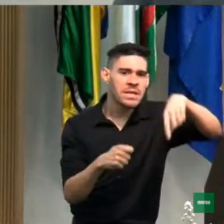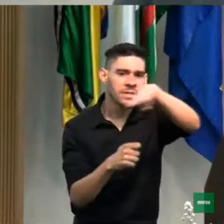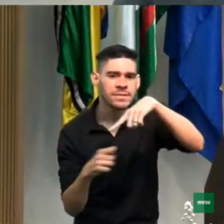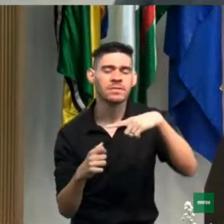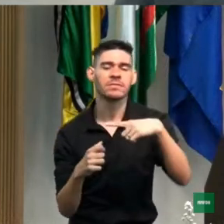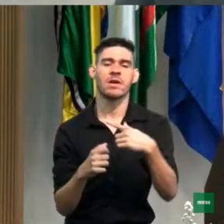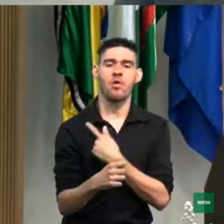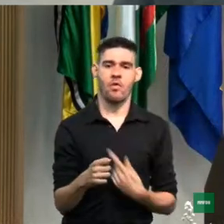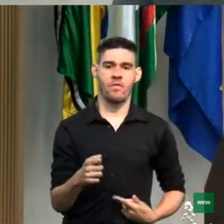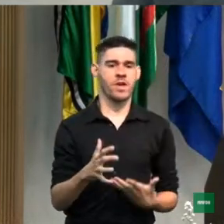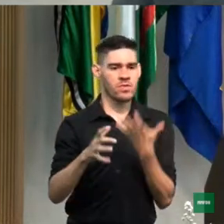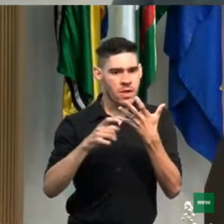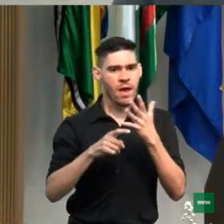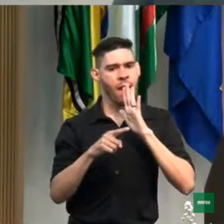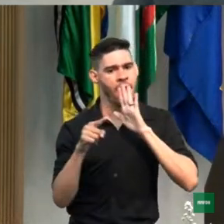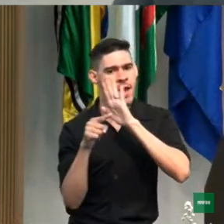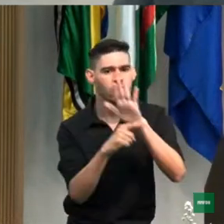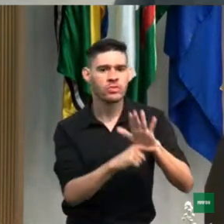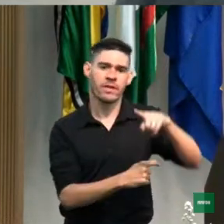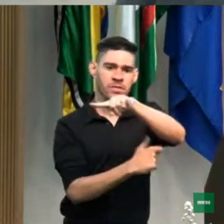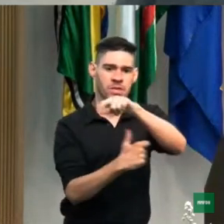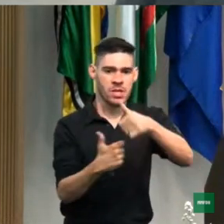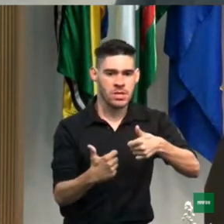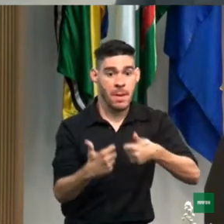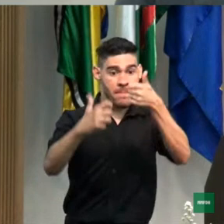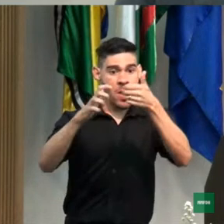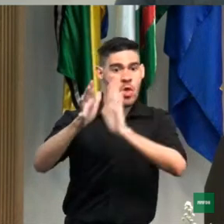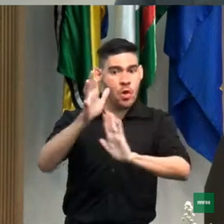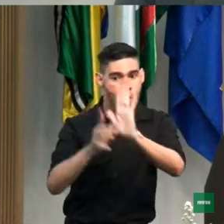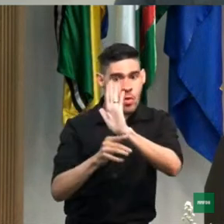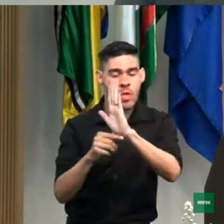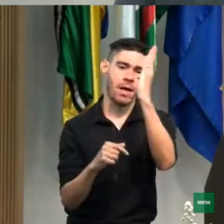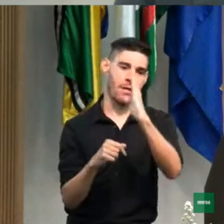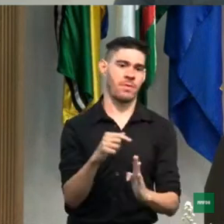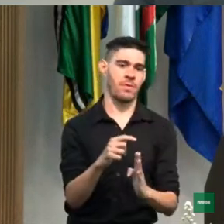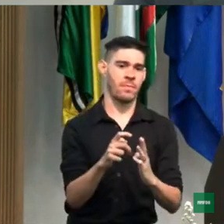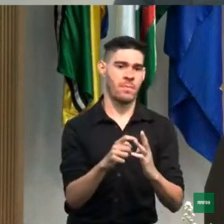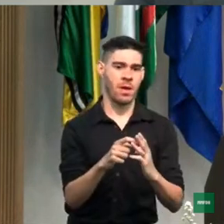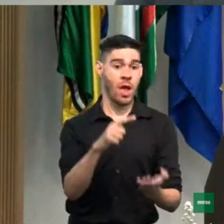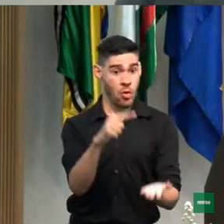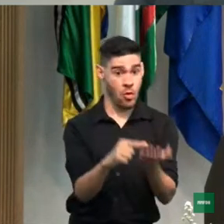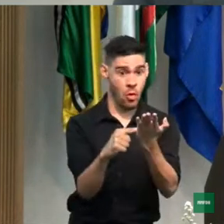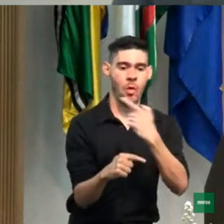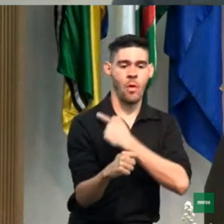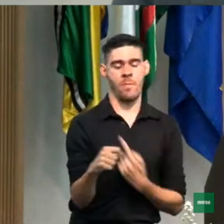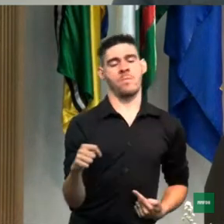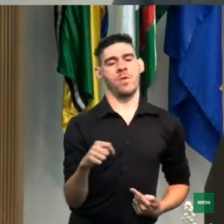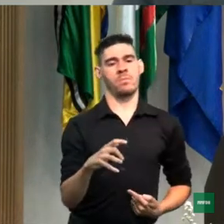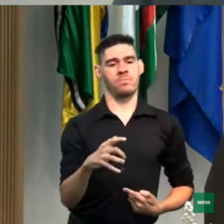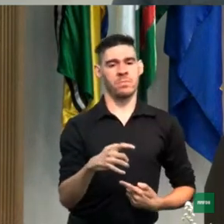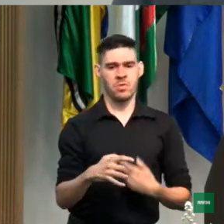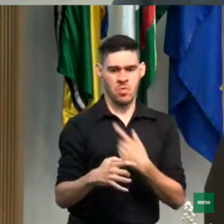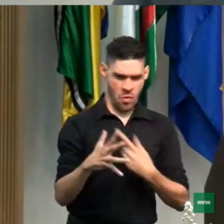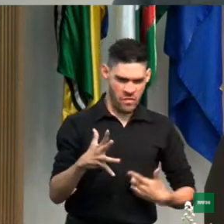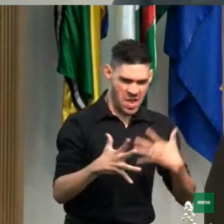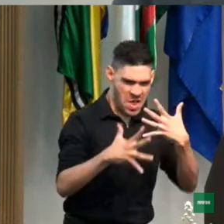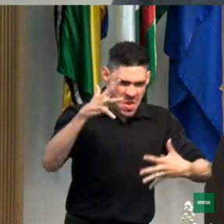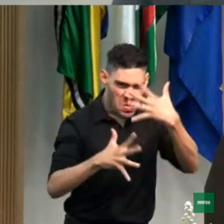vocês a cuidarem do Brasil. E essa é a missão de um governo. Um governo não vem para atrapalhar, um governo vem para